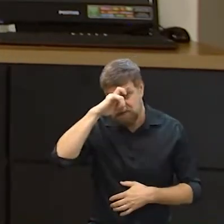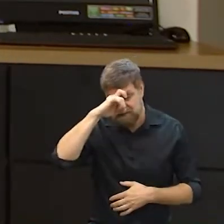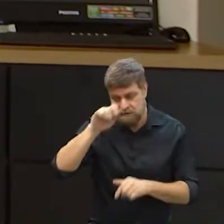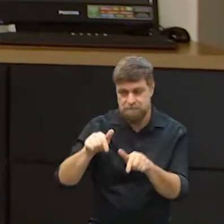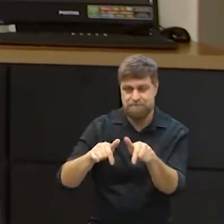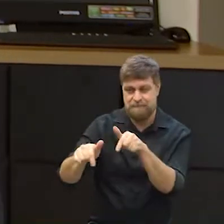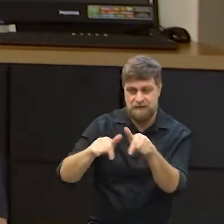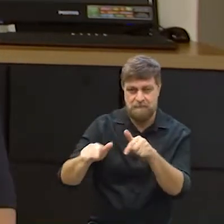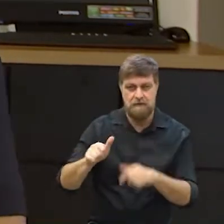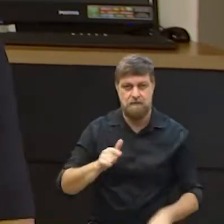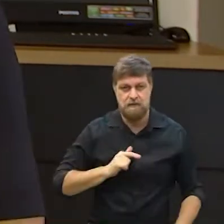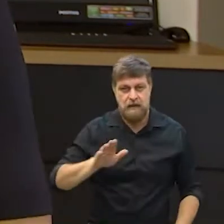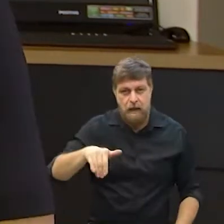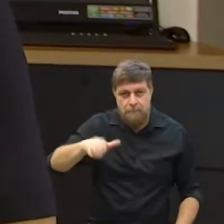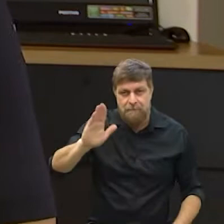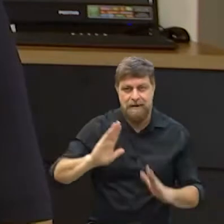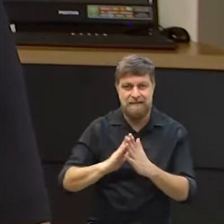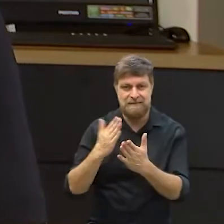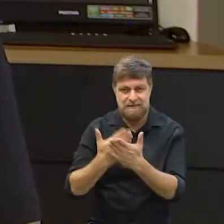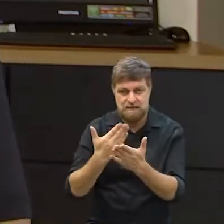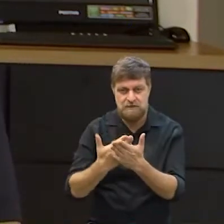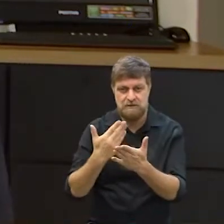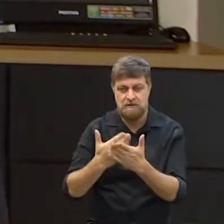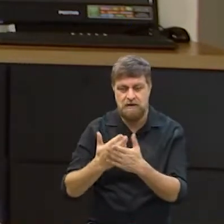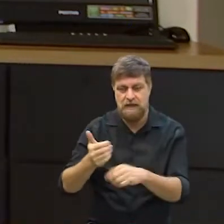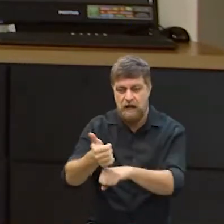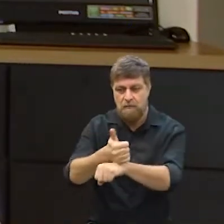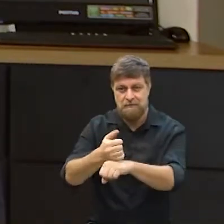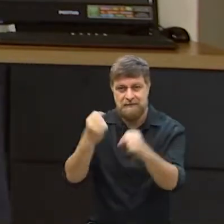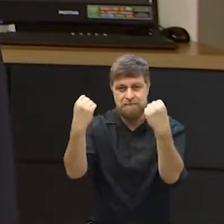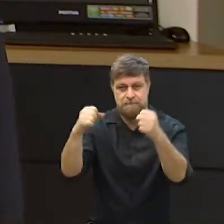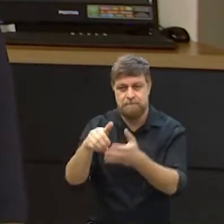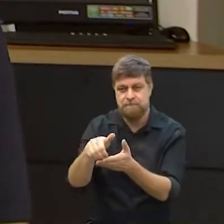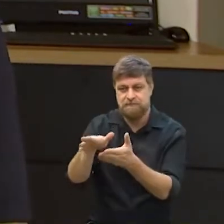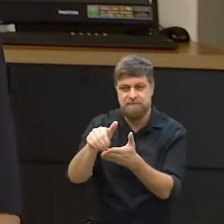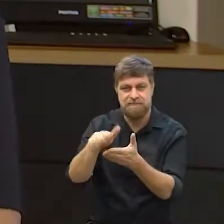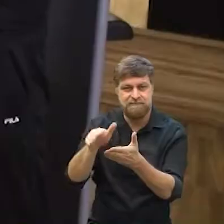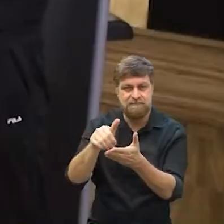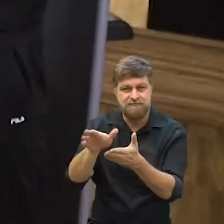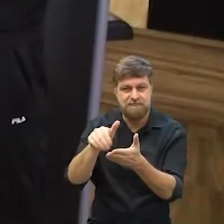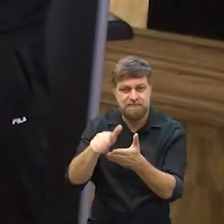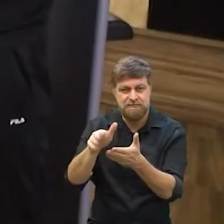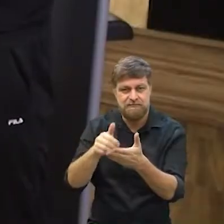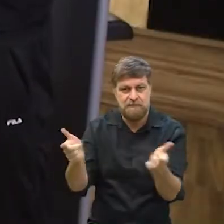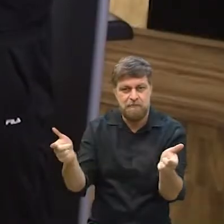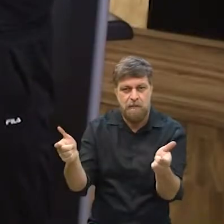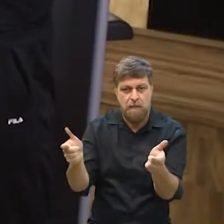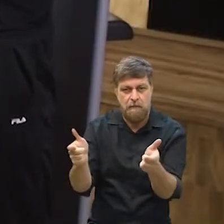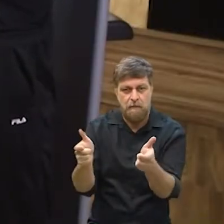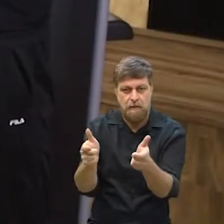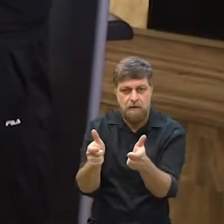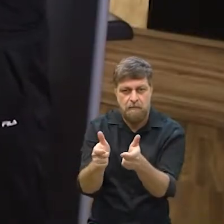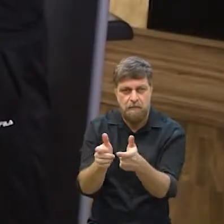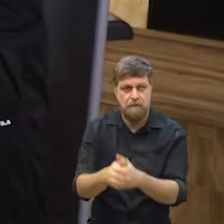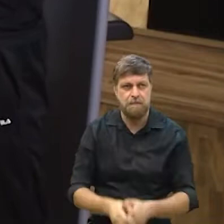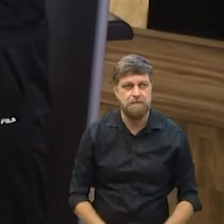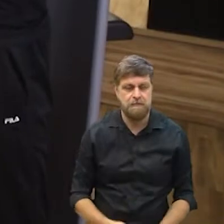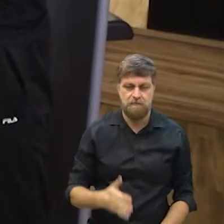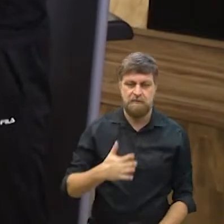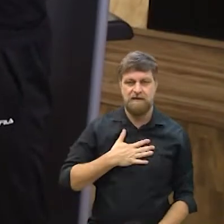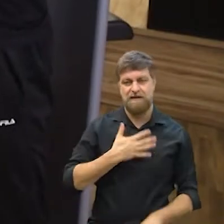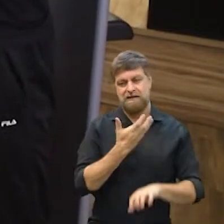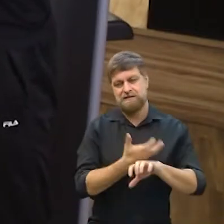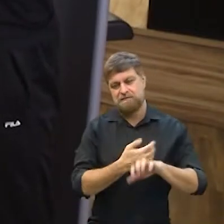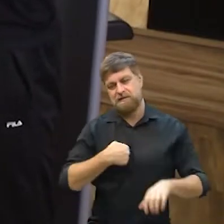no mercado de trabalho, porque cada vez mais os colégios estão deixando de ter profissionais de educação física, infelizmente. Puxa, né? E o mais... Era a